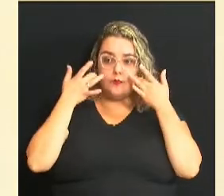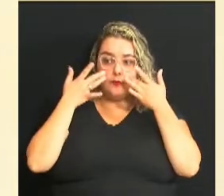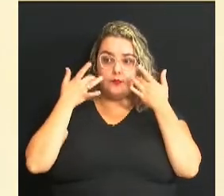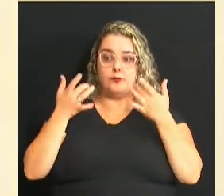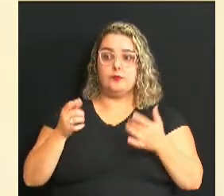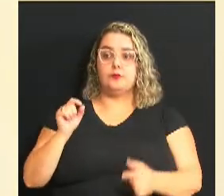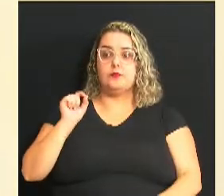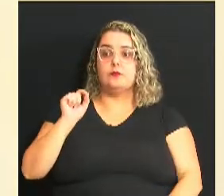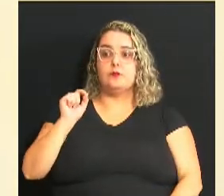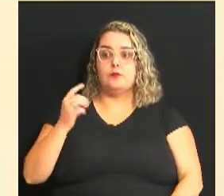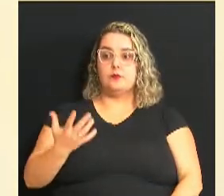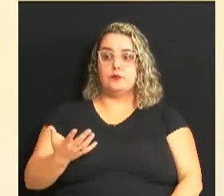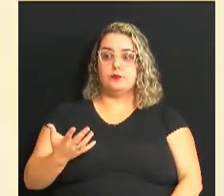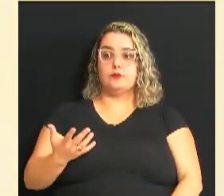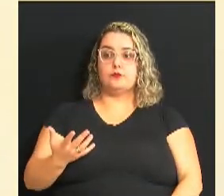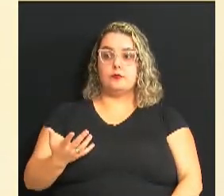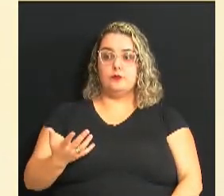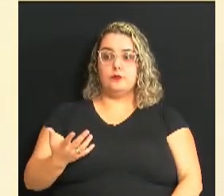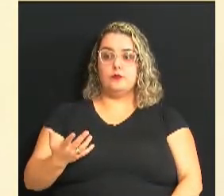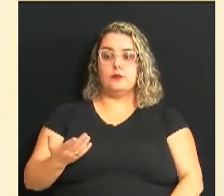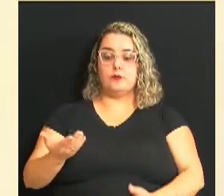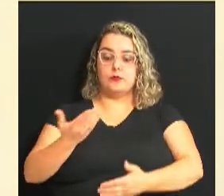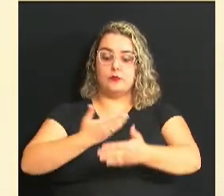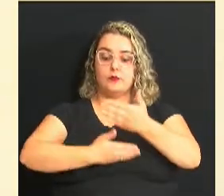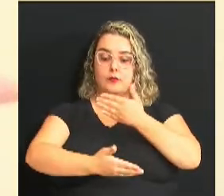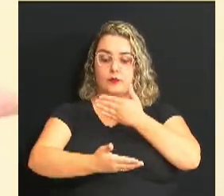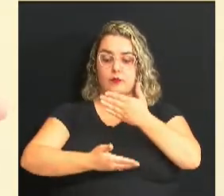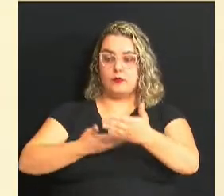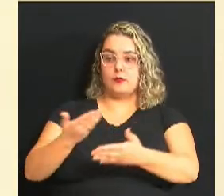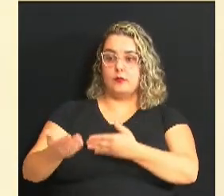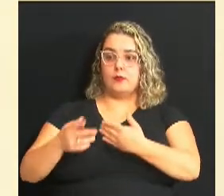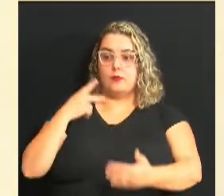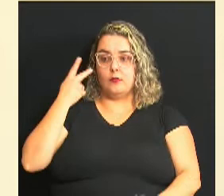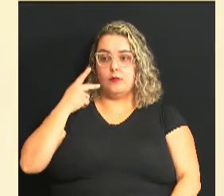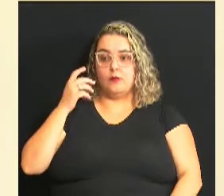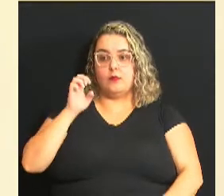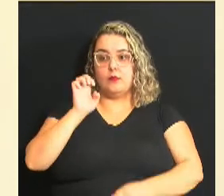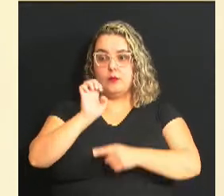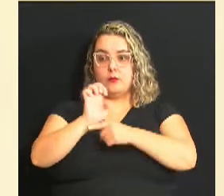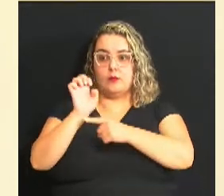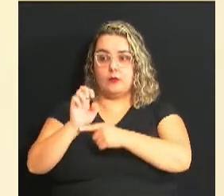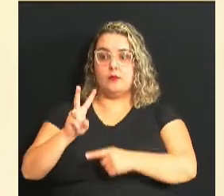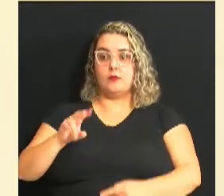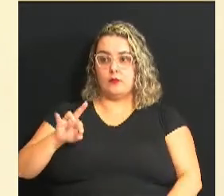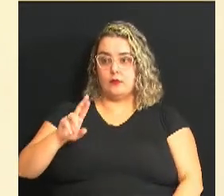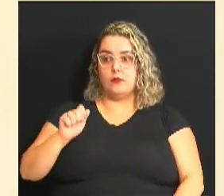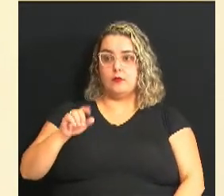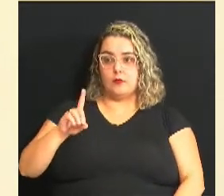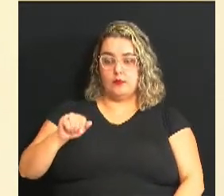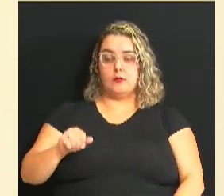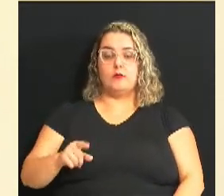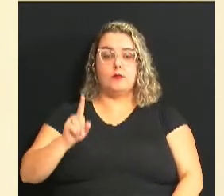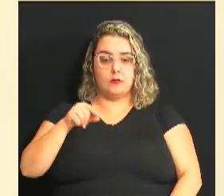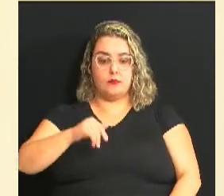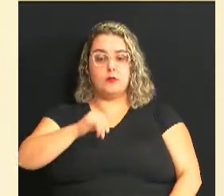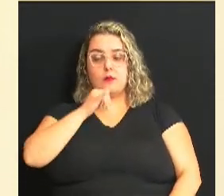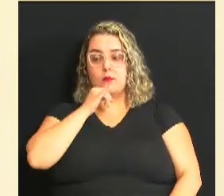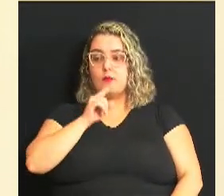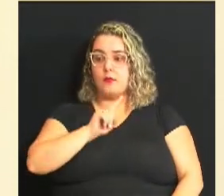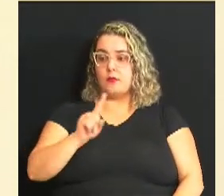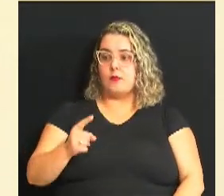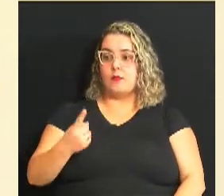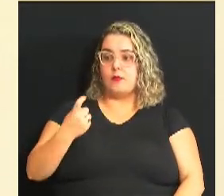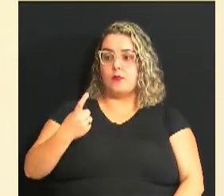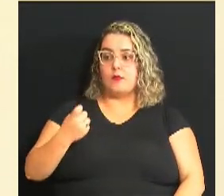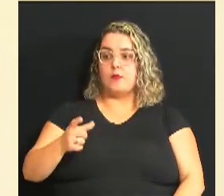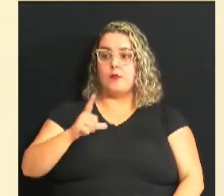é na articulação com as políticas estaduais. A Virada foi um exemplo que a Alexandra disse, mas não é a única. A gente